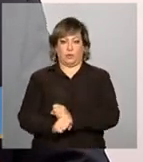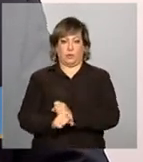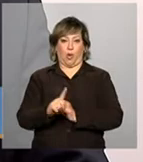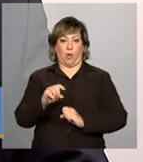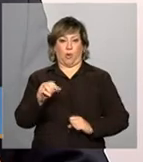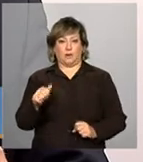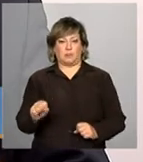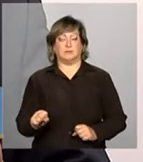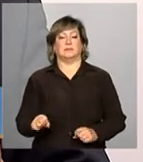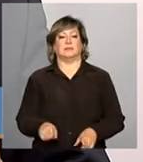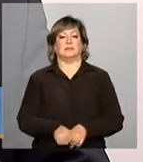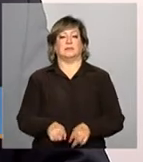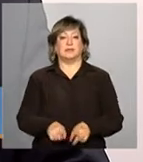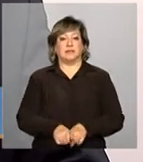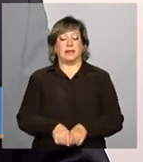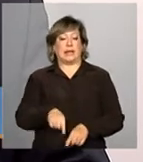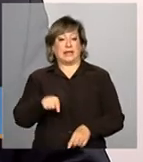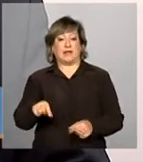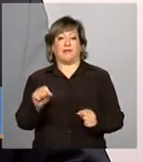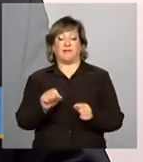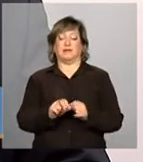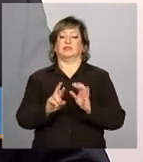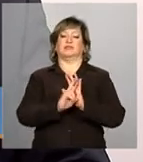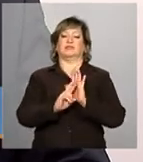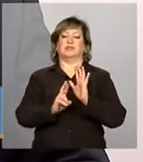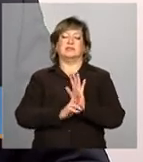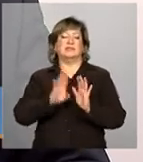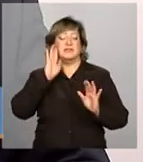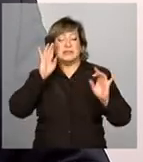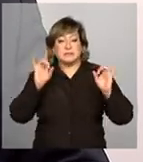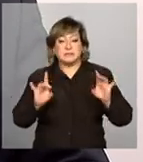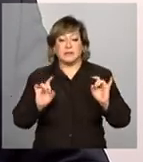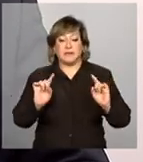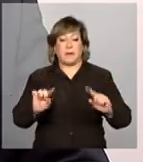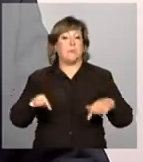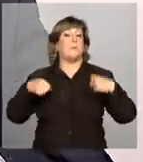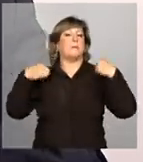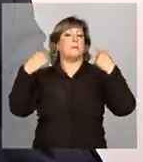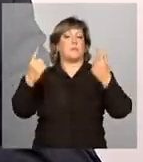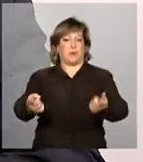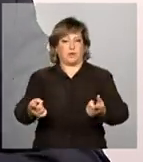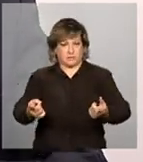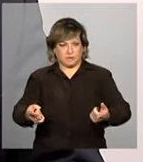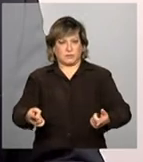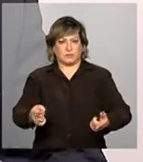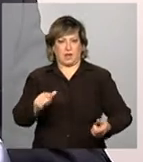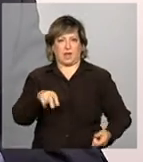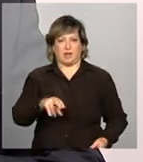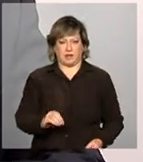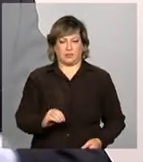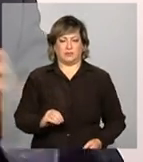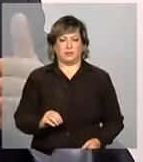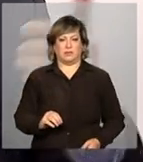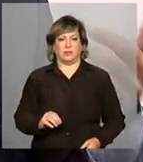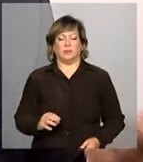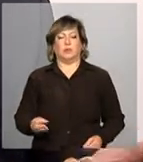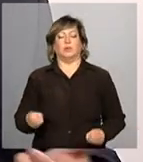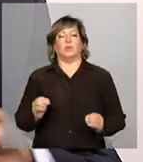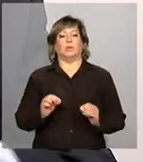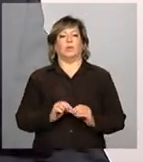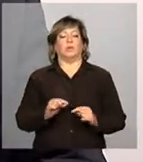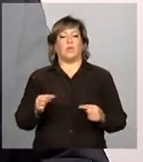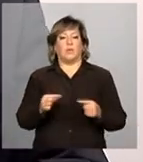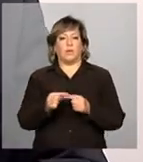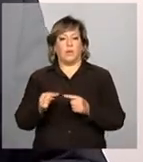ser definidas as diretrizes específicas para o Próximo exercício né logicamente guardando a consonância com